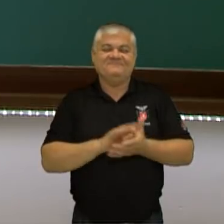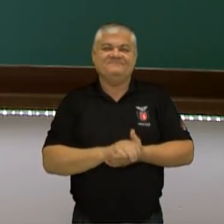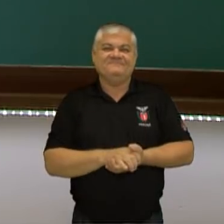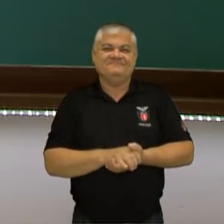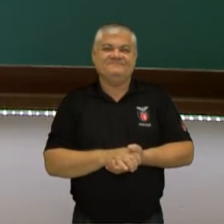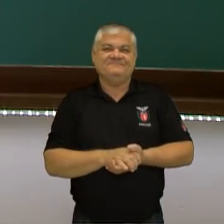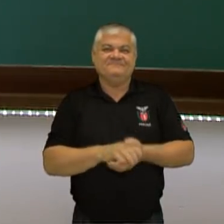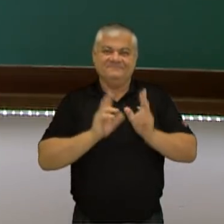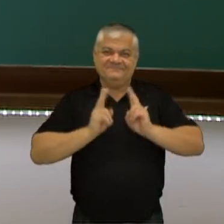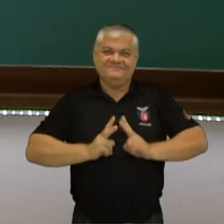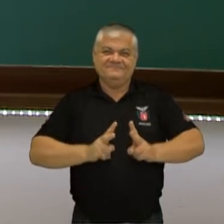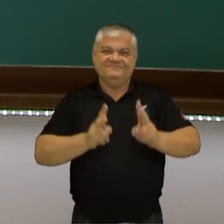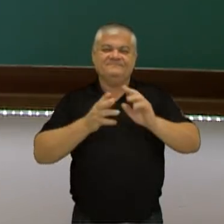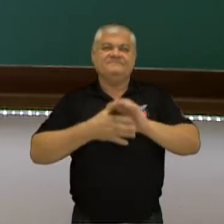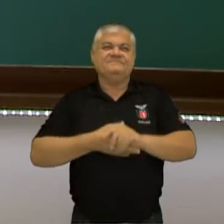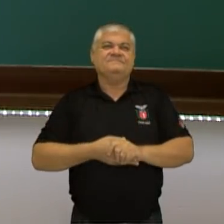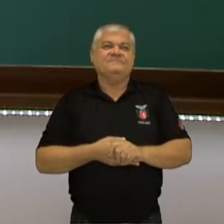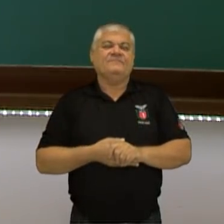Continuando.